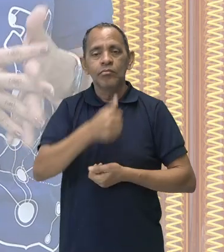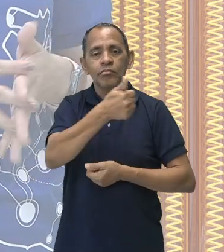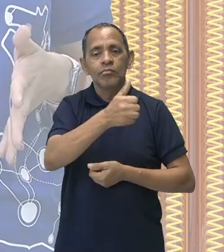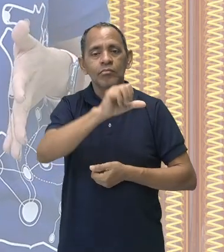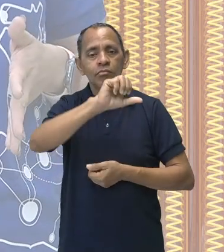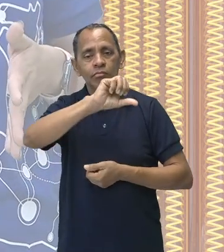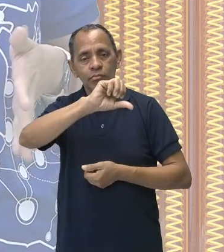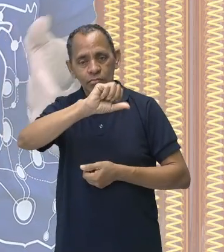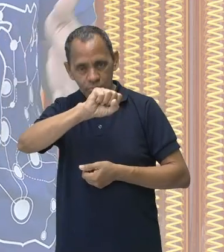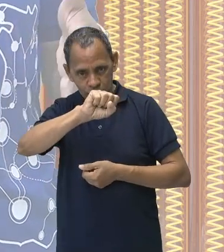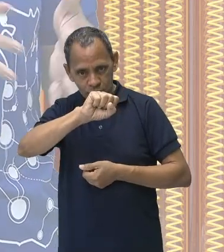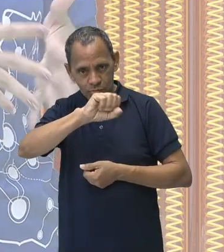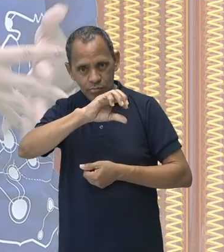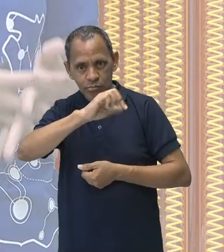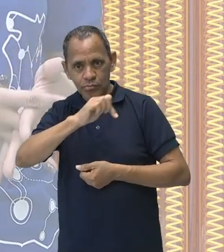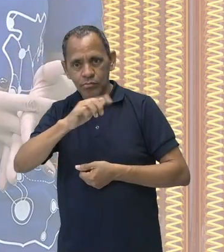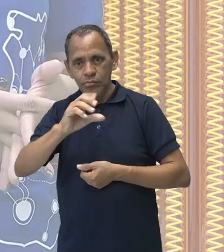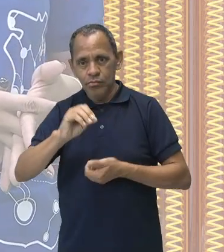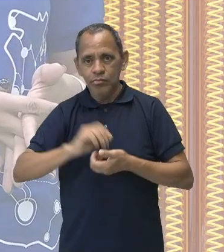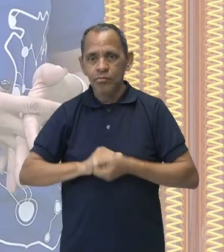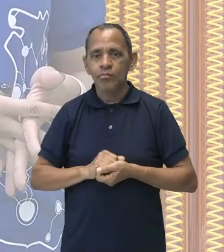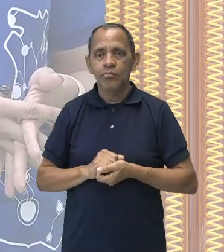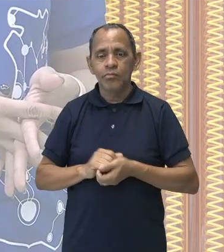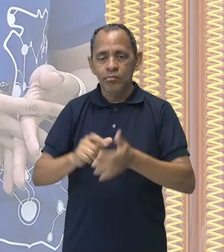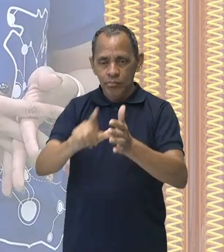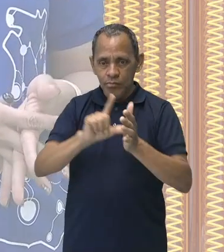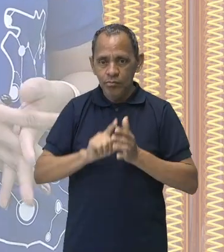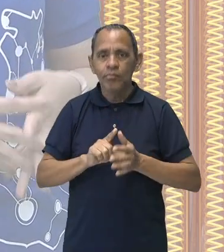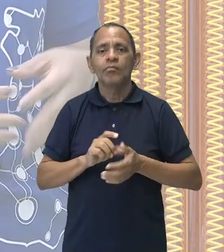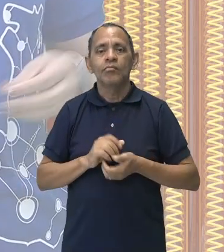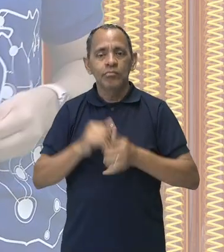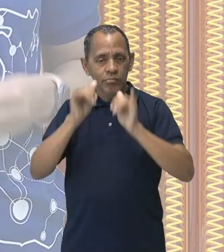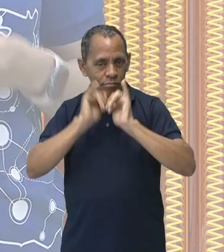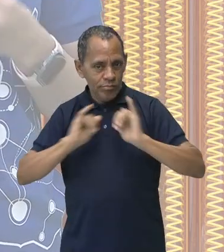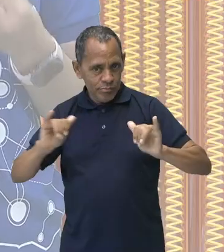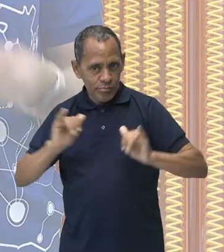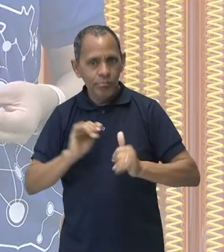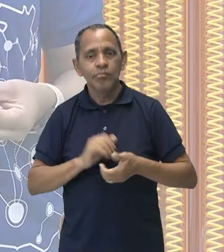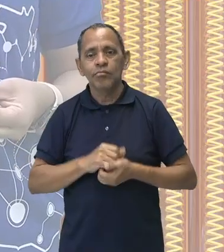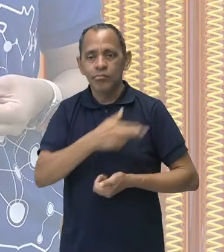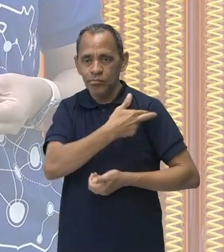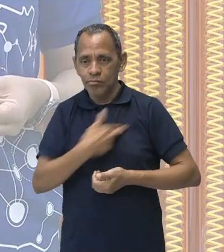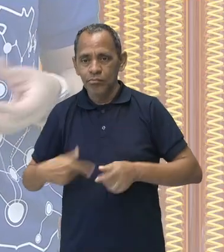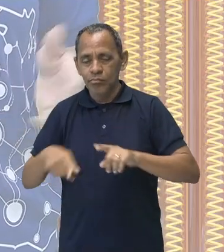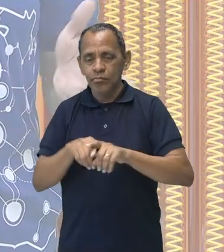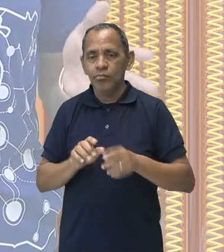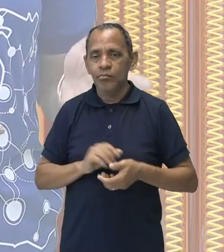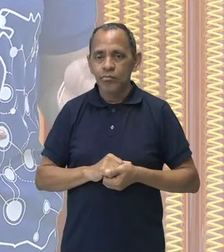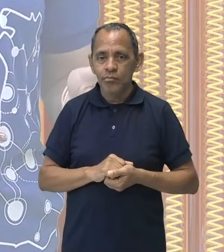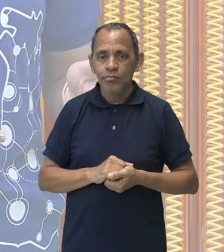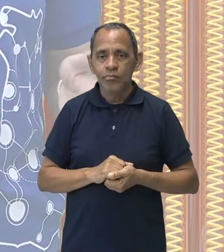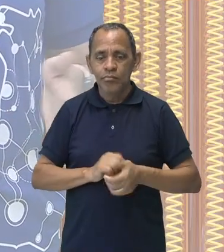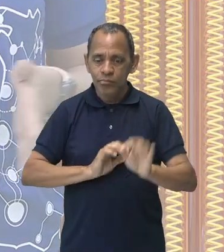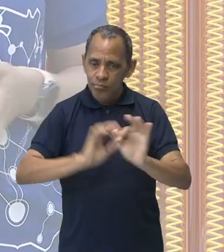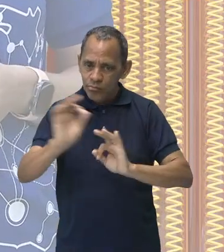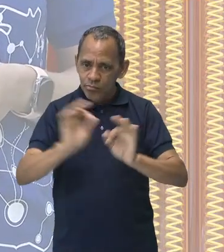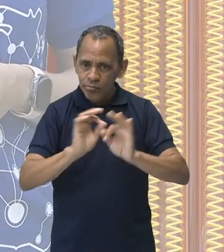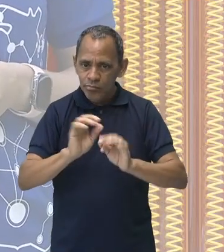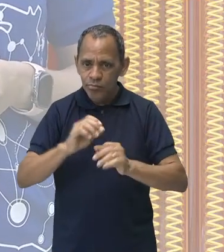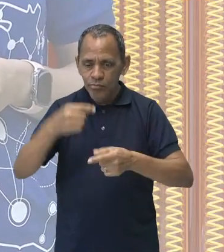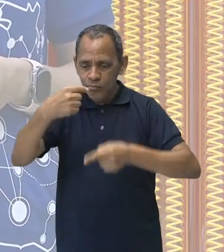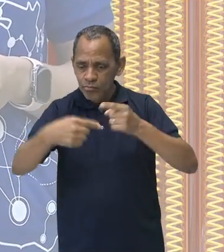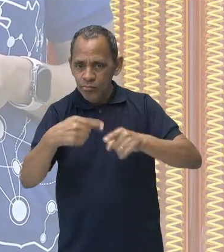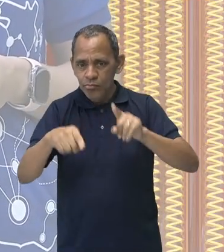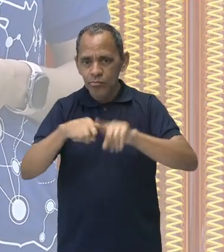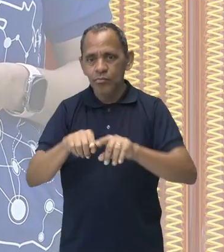pouco bem antes, né, do momento da proclamação da República de fato. E sua atuação como articulador político